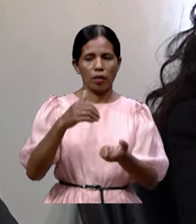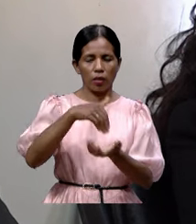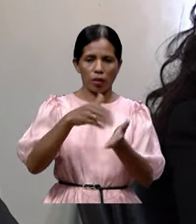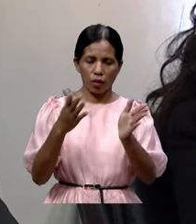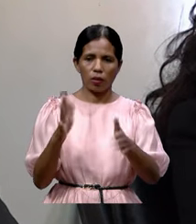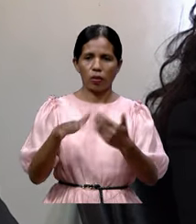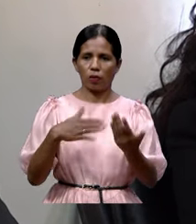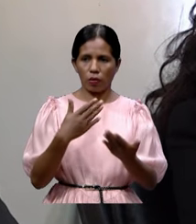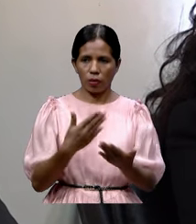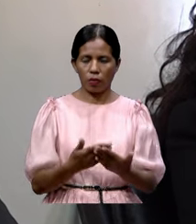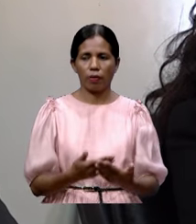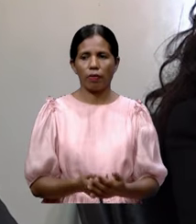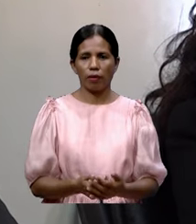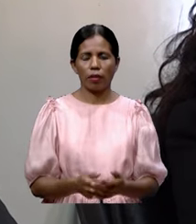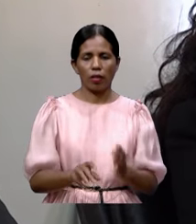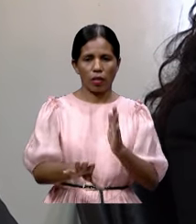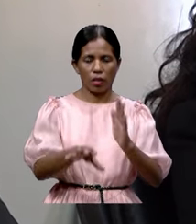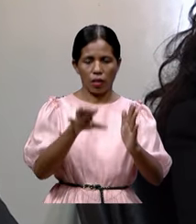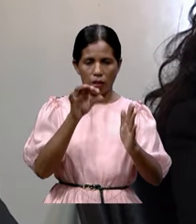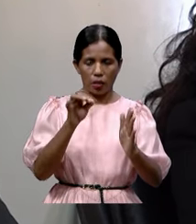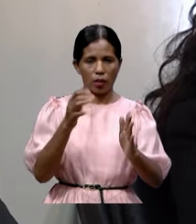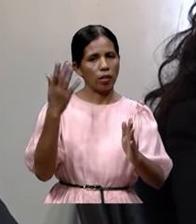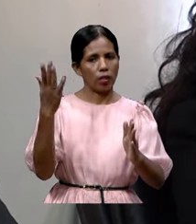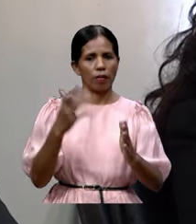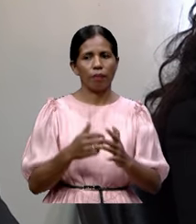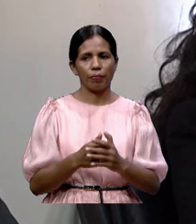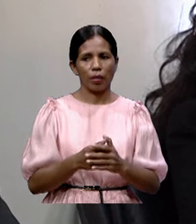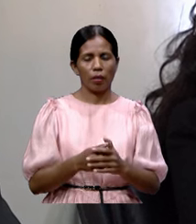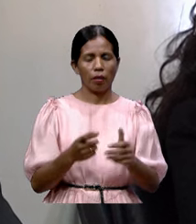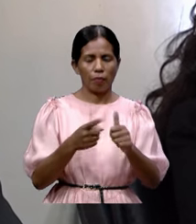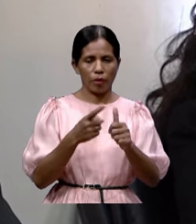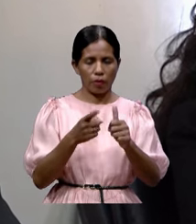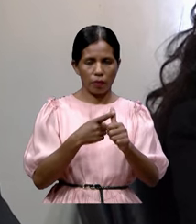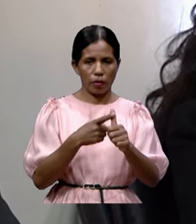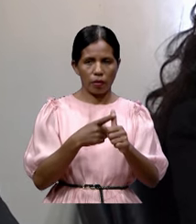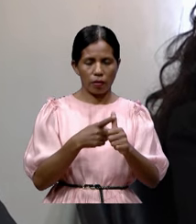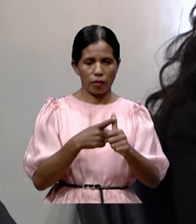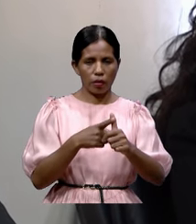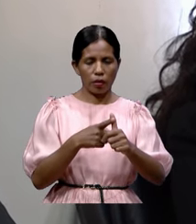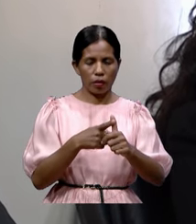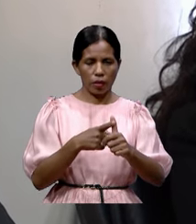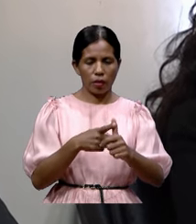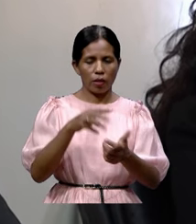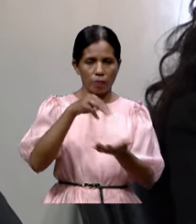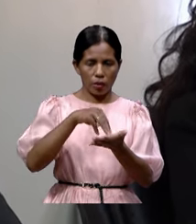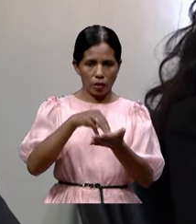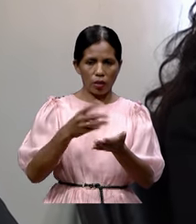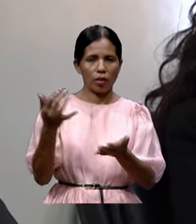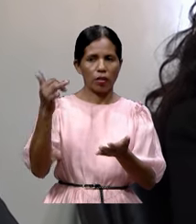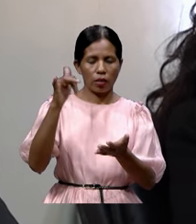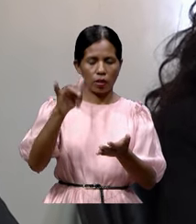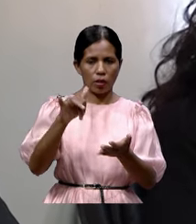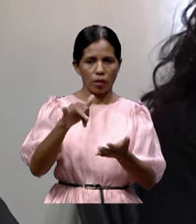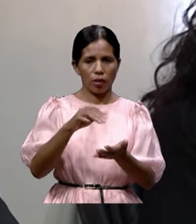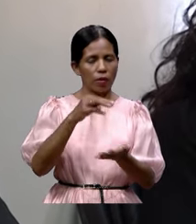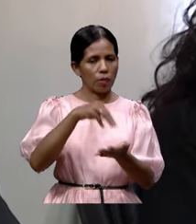Sira, reta, e a primeiro trimestre, né? Matéria se é uma, se é no